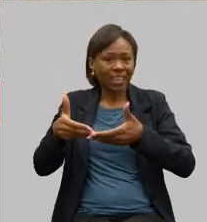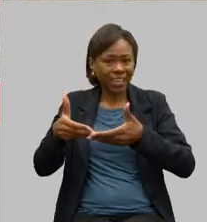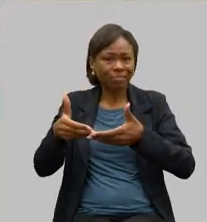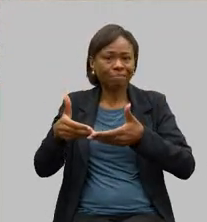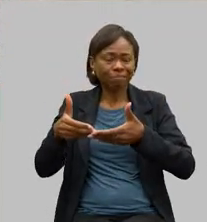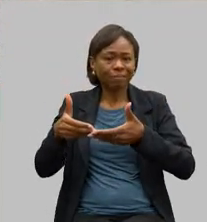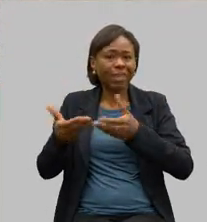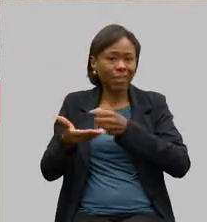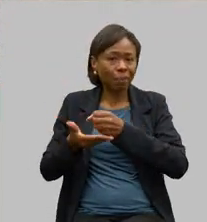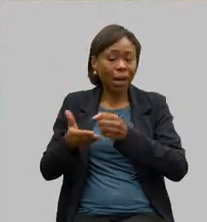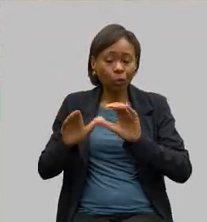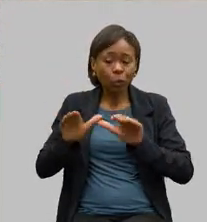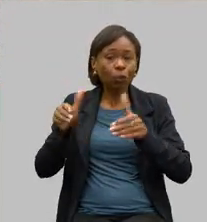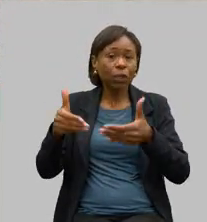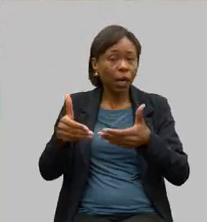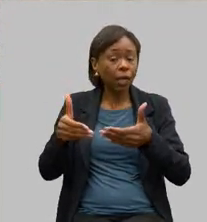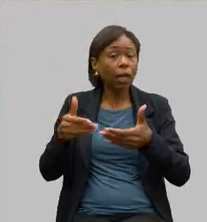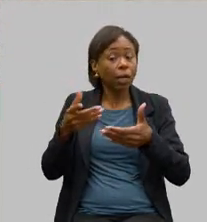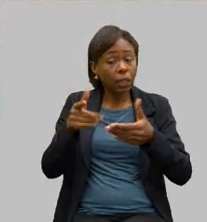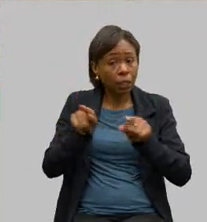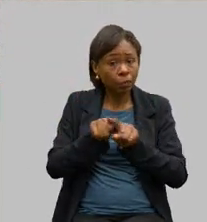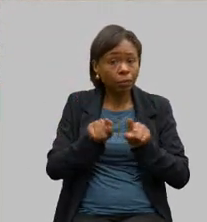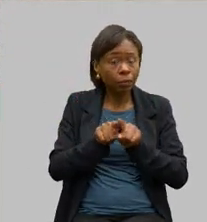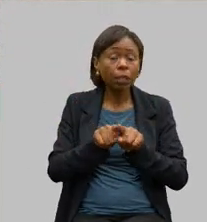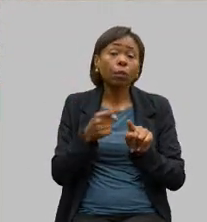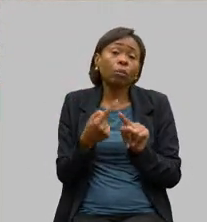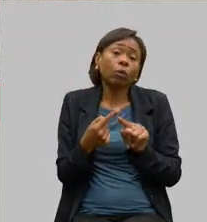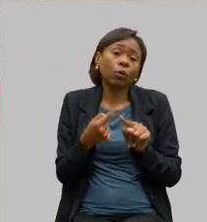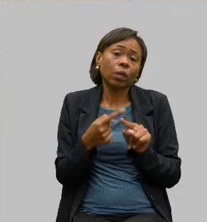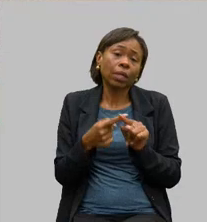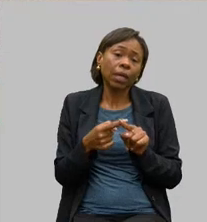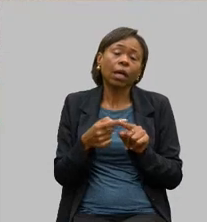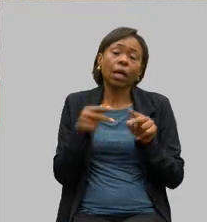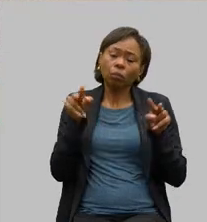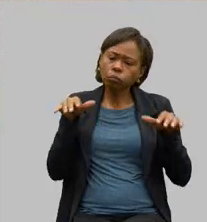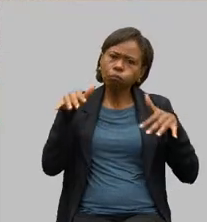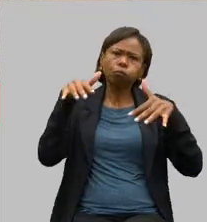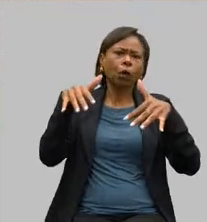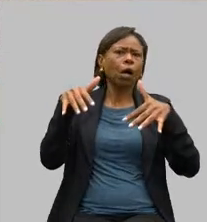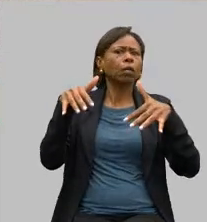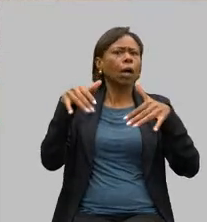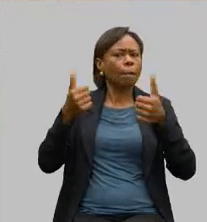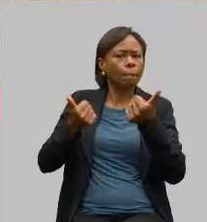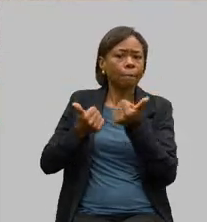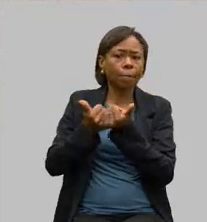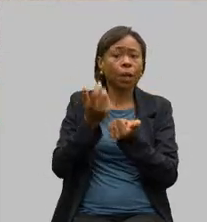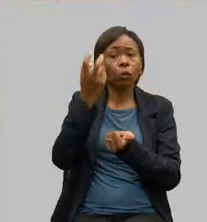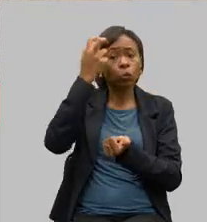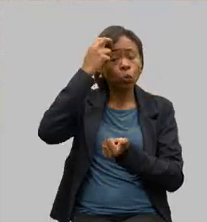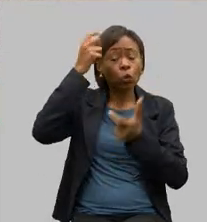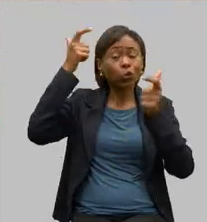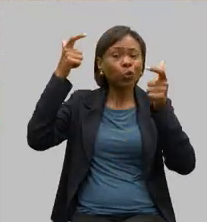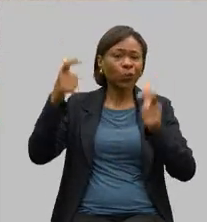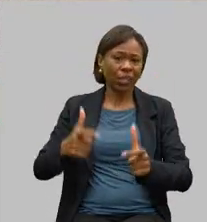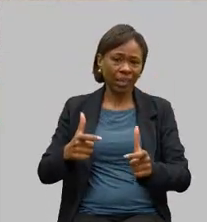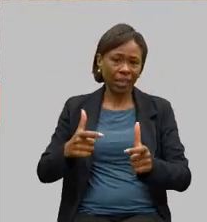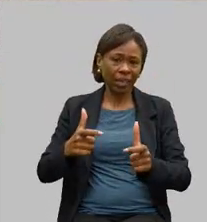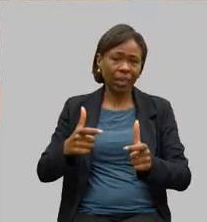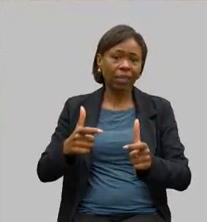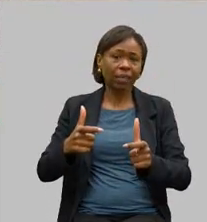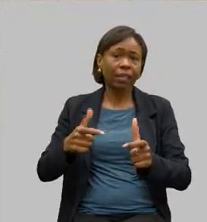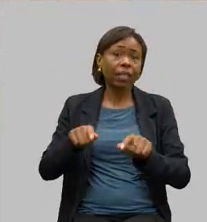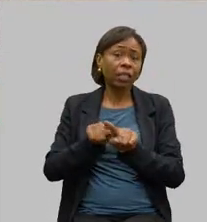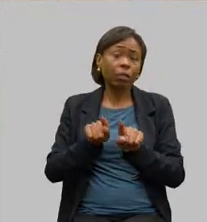enxerga não só a questão de dar visibilidade mas apoiar a cultura local mas de integração né das várias partes da